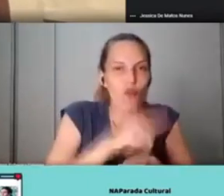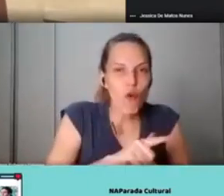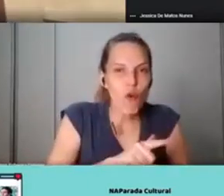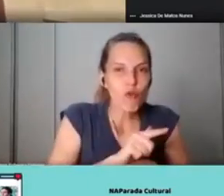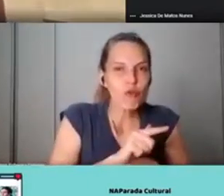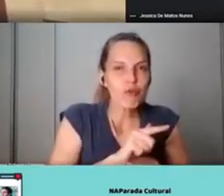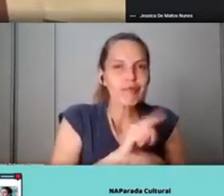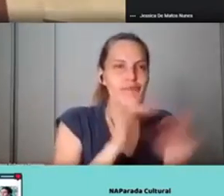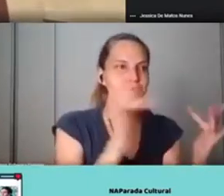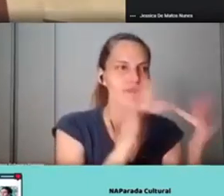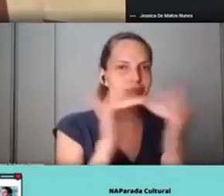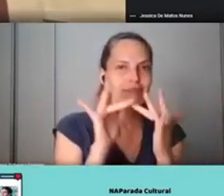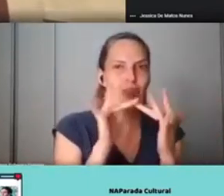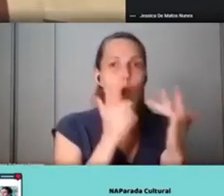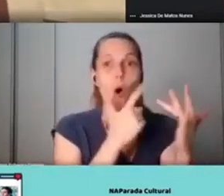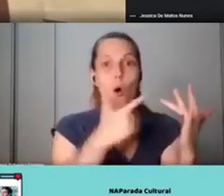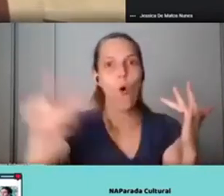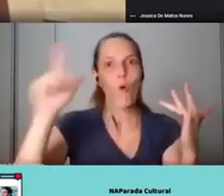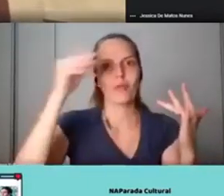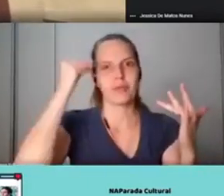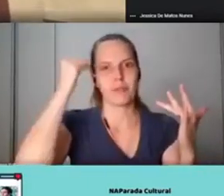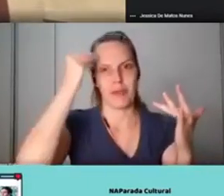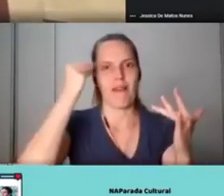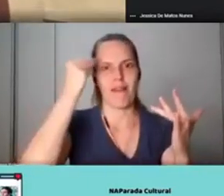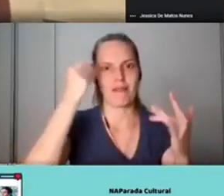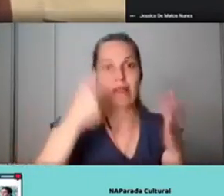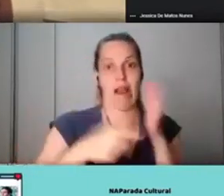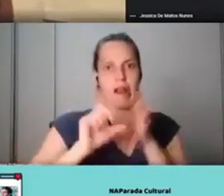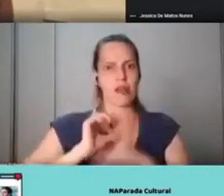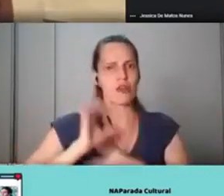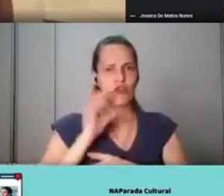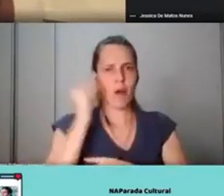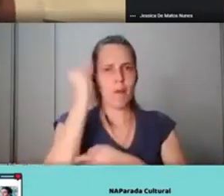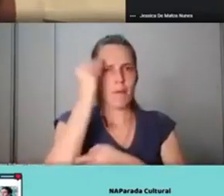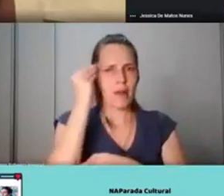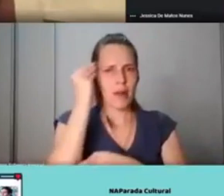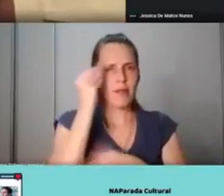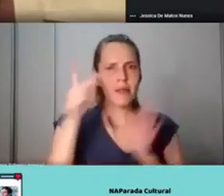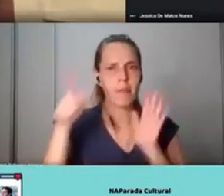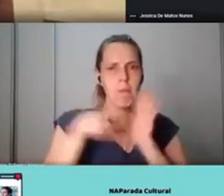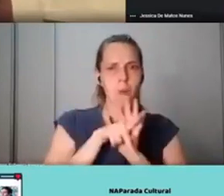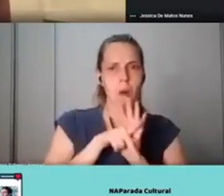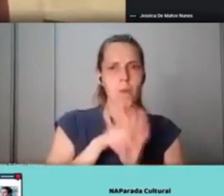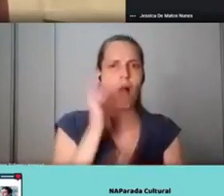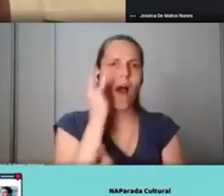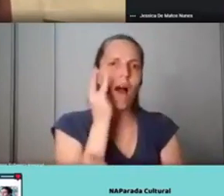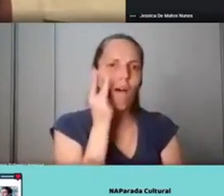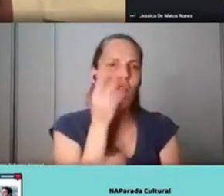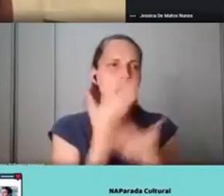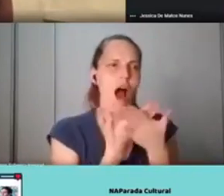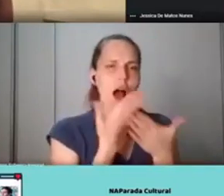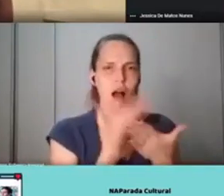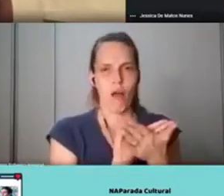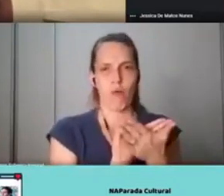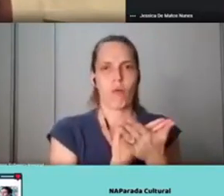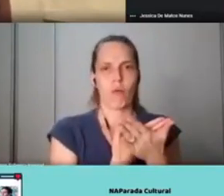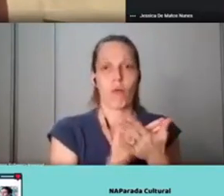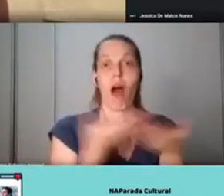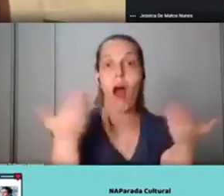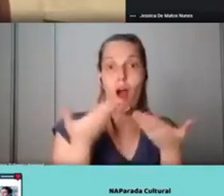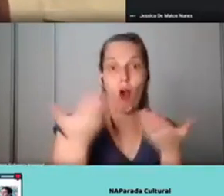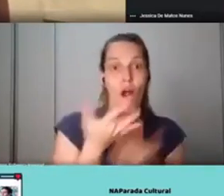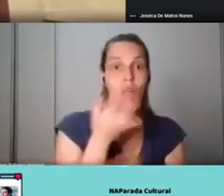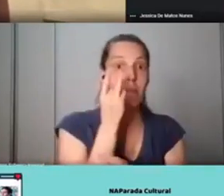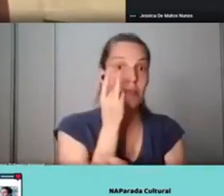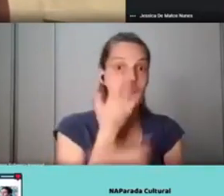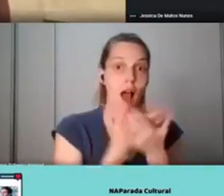Né? Antes nós tínhamos só a experiência do presencial. Agora nós temos a experiência do presencial e do online. O que